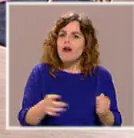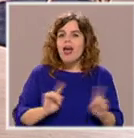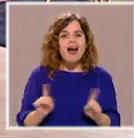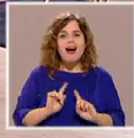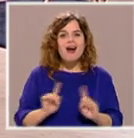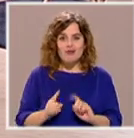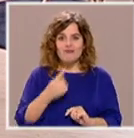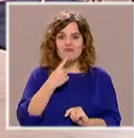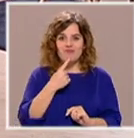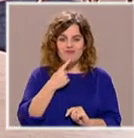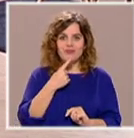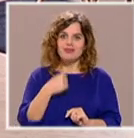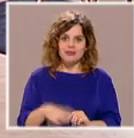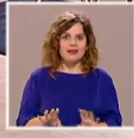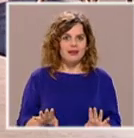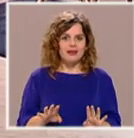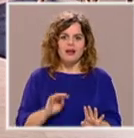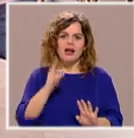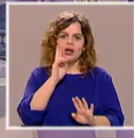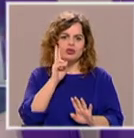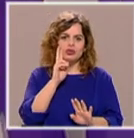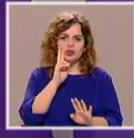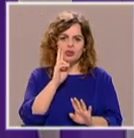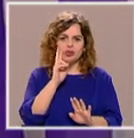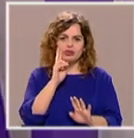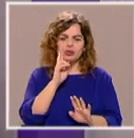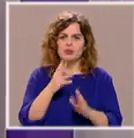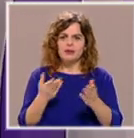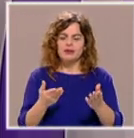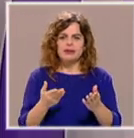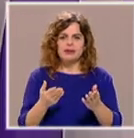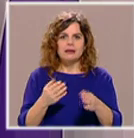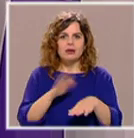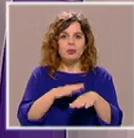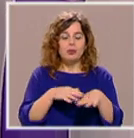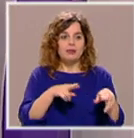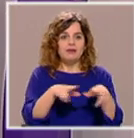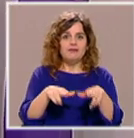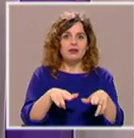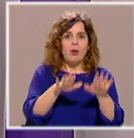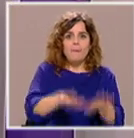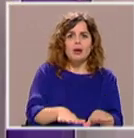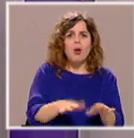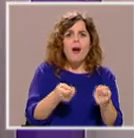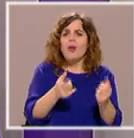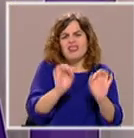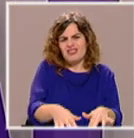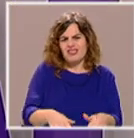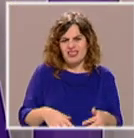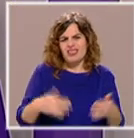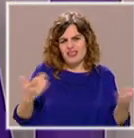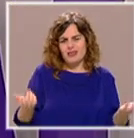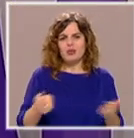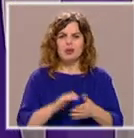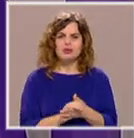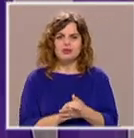perceber que a digestão é um processo que ocorre... Peço desculpa aqui por esta situação, que houve que a situação do vídeo parou, mas já estava mesmo no final, que era a formação das